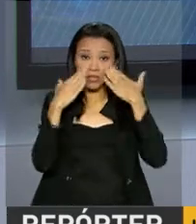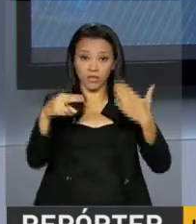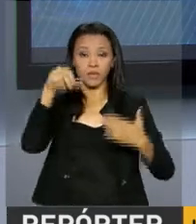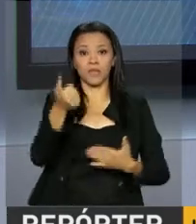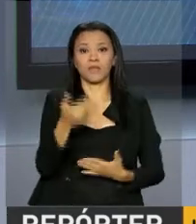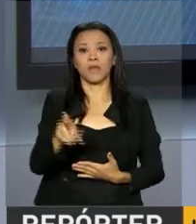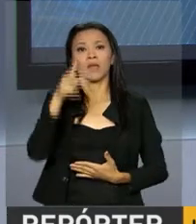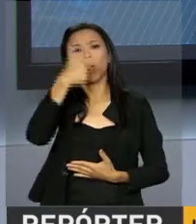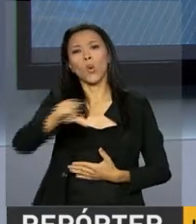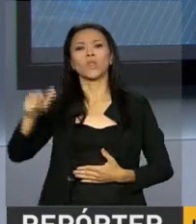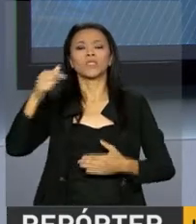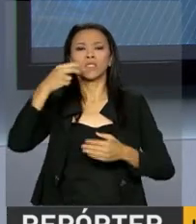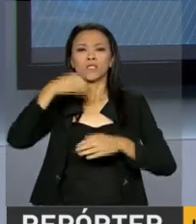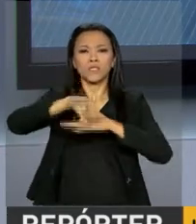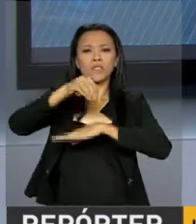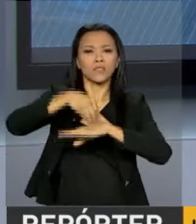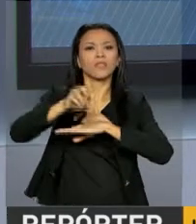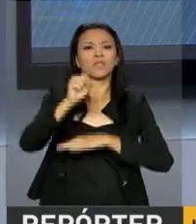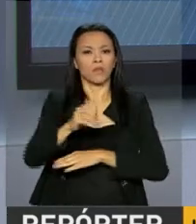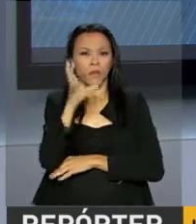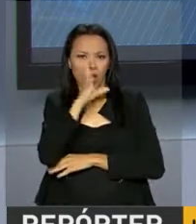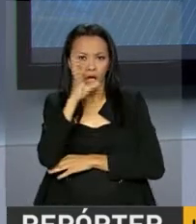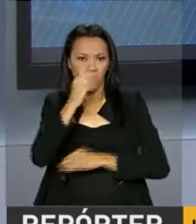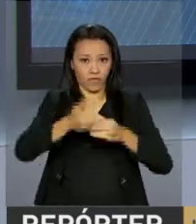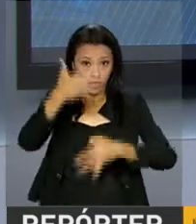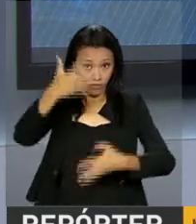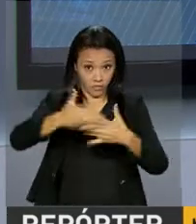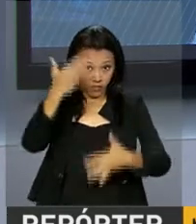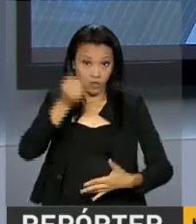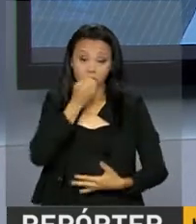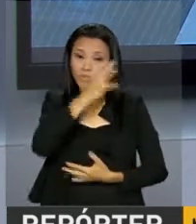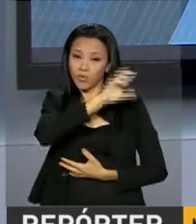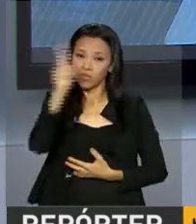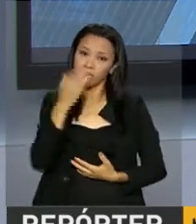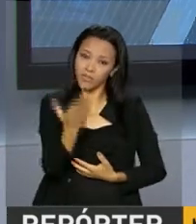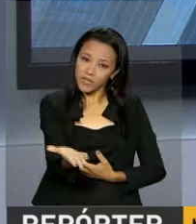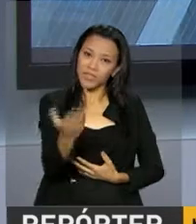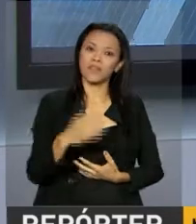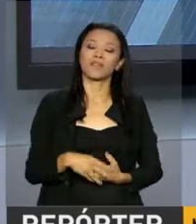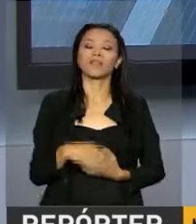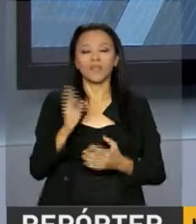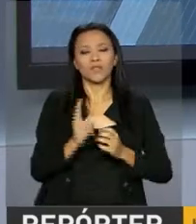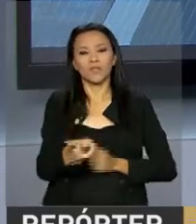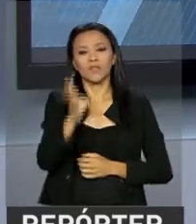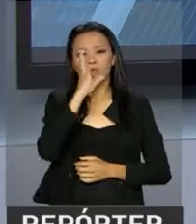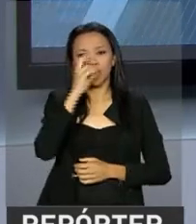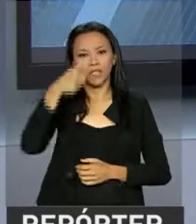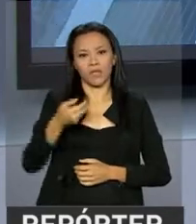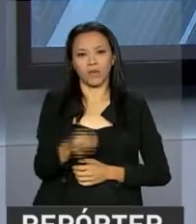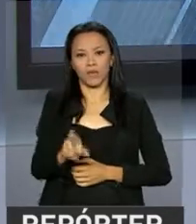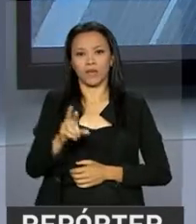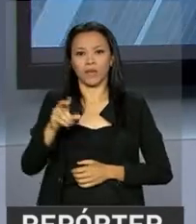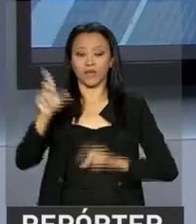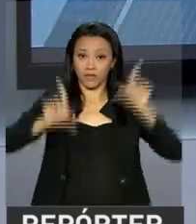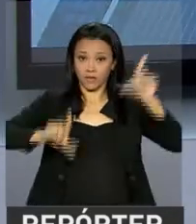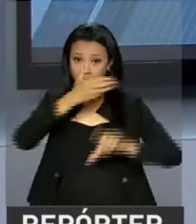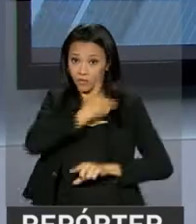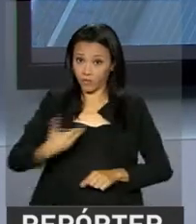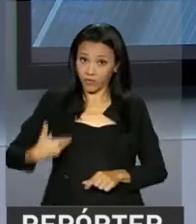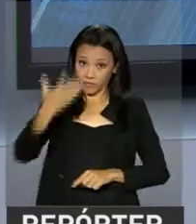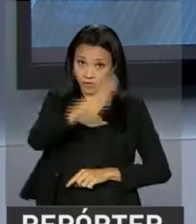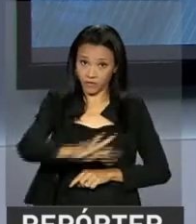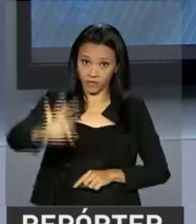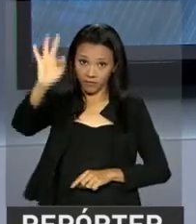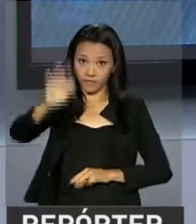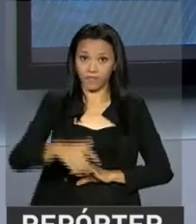outras notícias você acompanha também em nossas redes sociais bom dia pra você e continue com a gente que na nbr a tv do